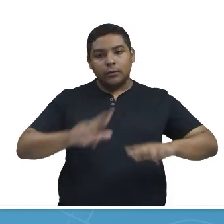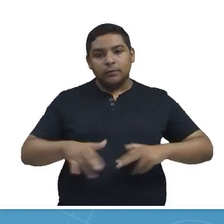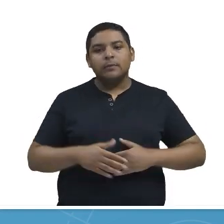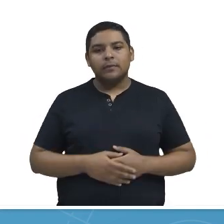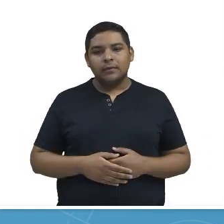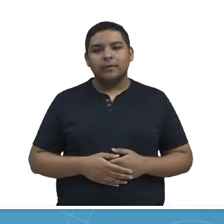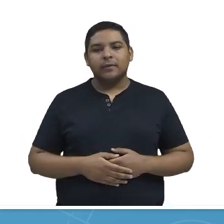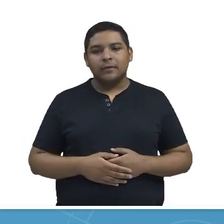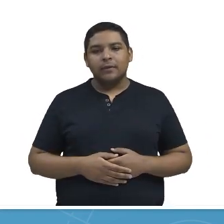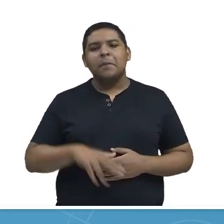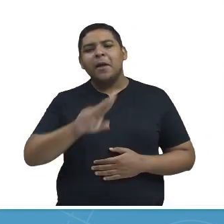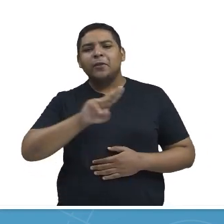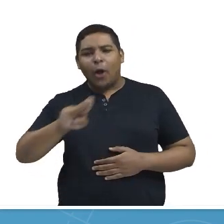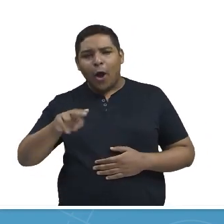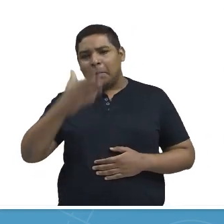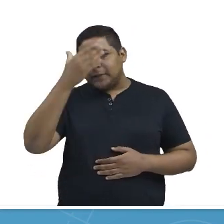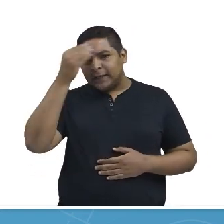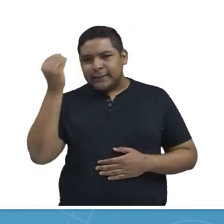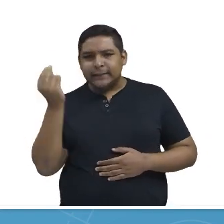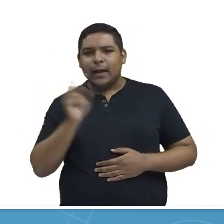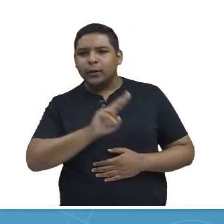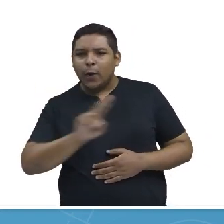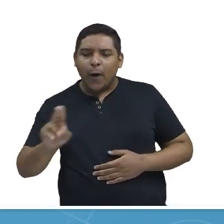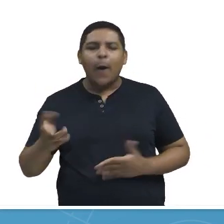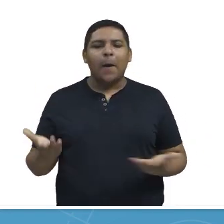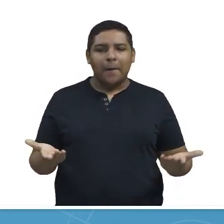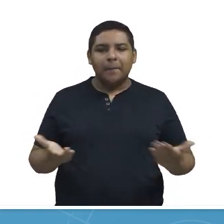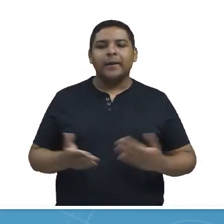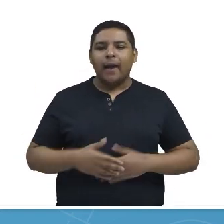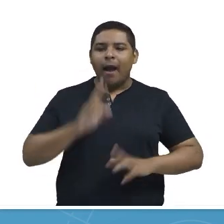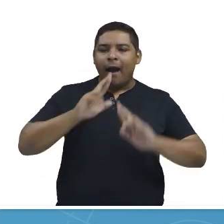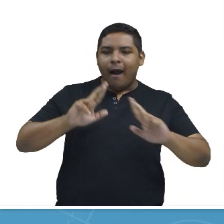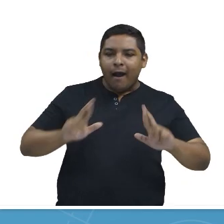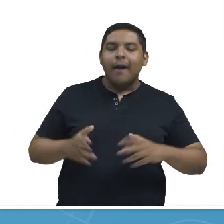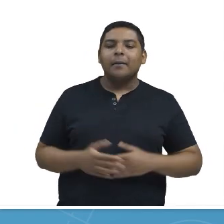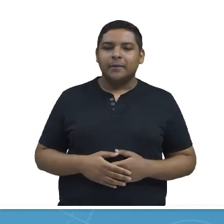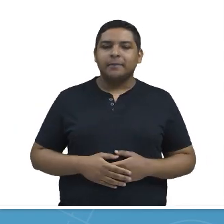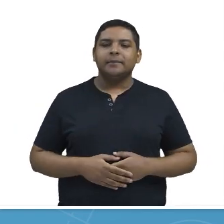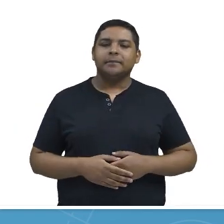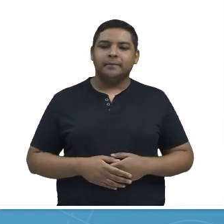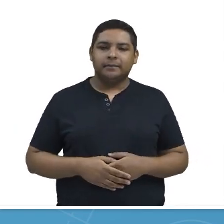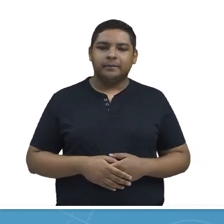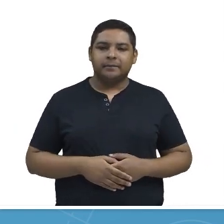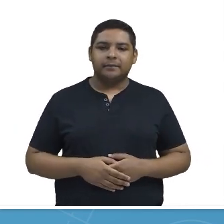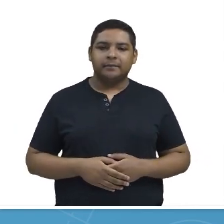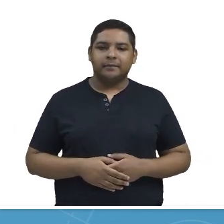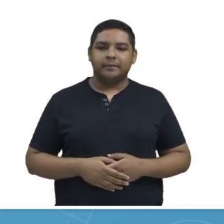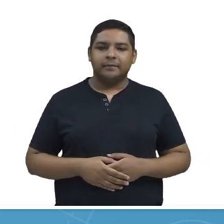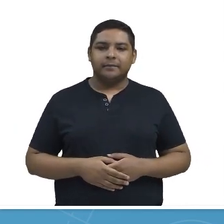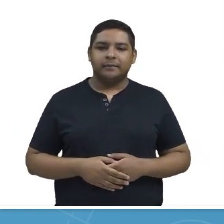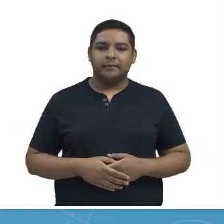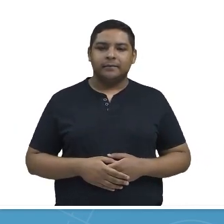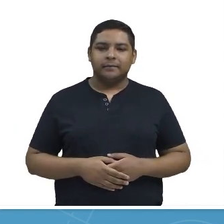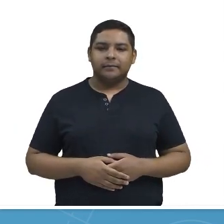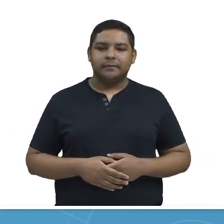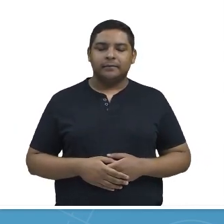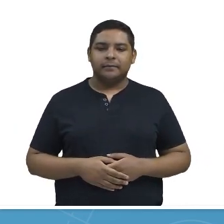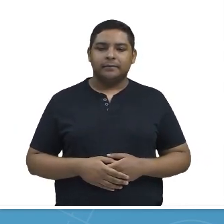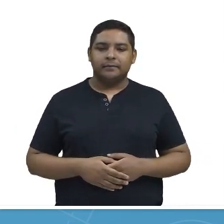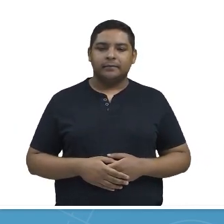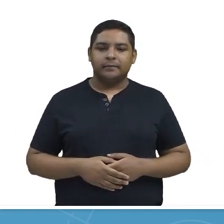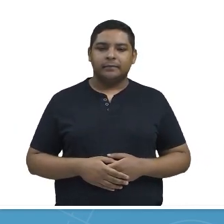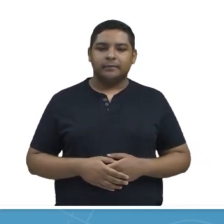reclama. Ah, não falou meu nome, professora. People, vamos lá. Deixa eu ver aqui. Quem